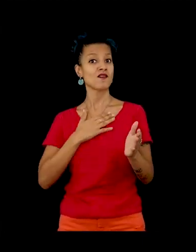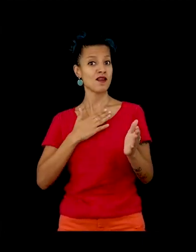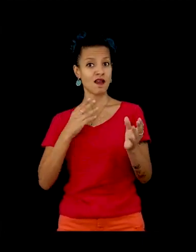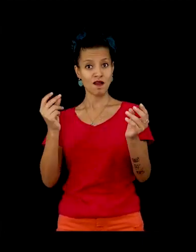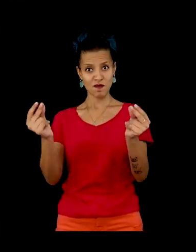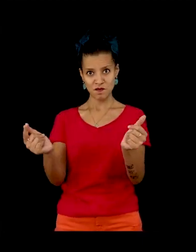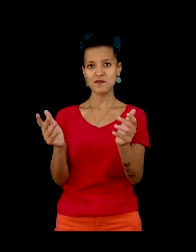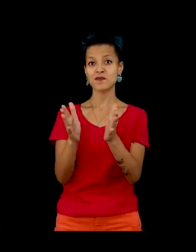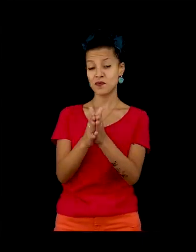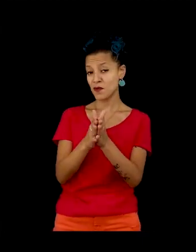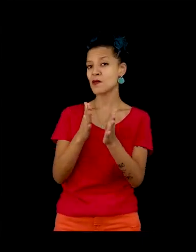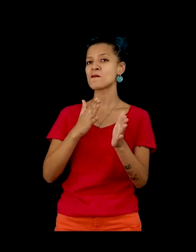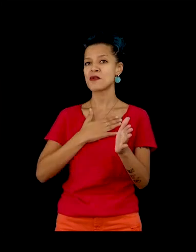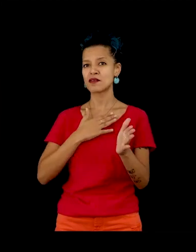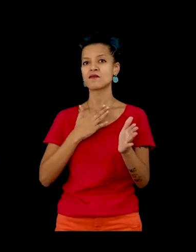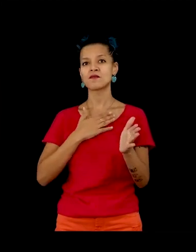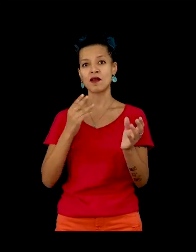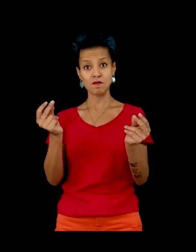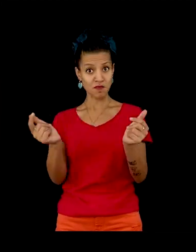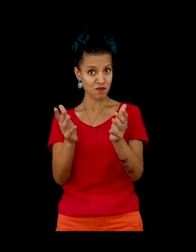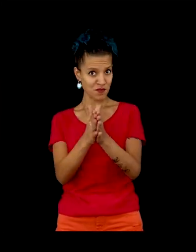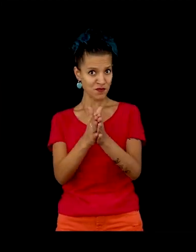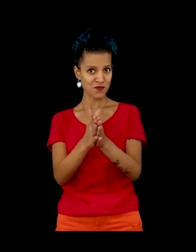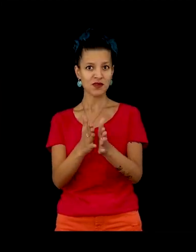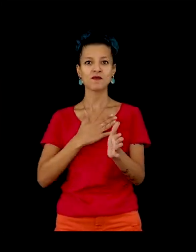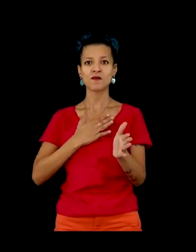Peito, estala, bate.